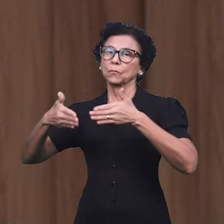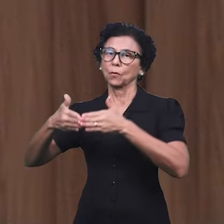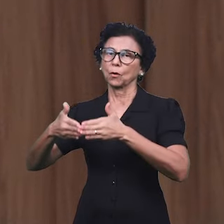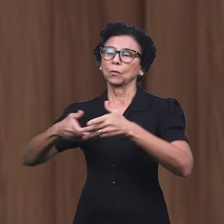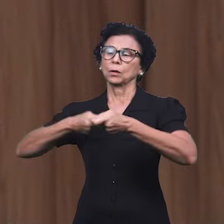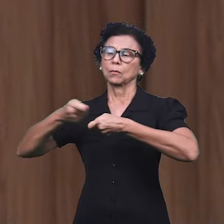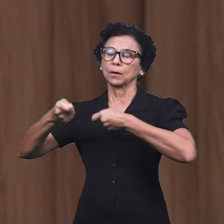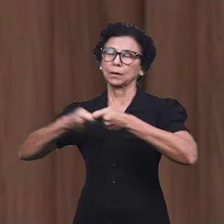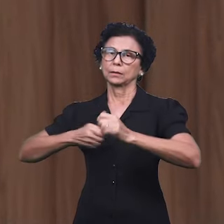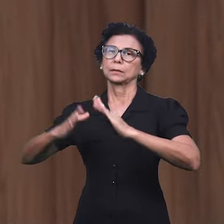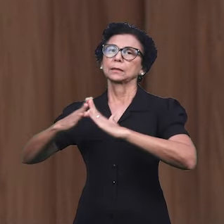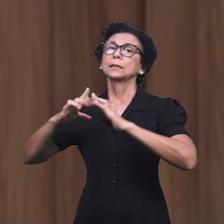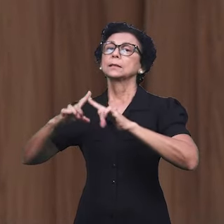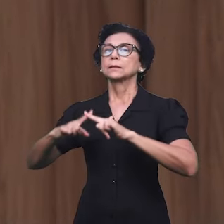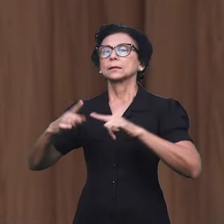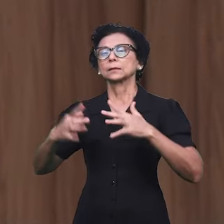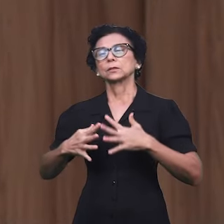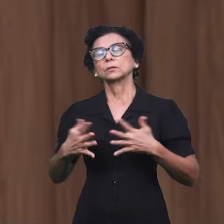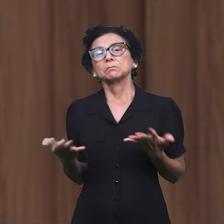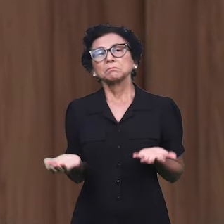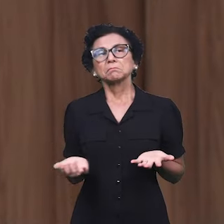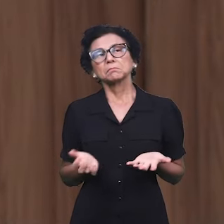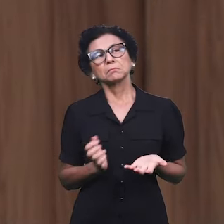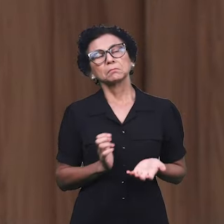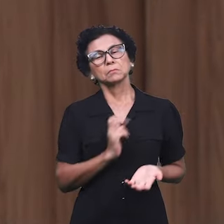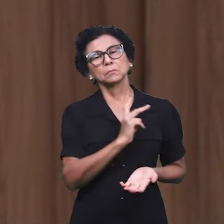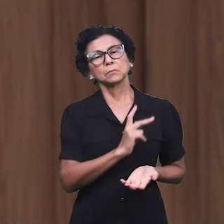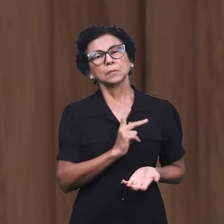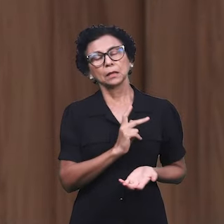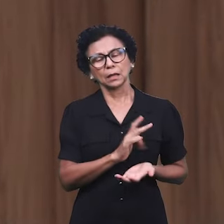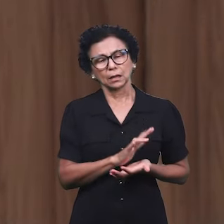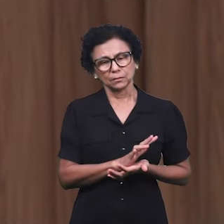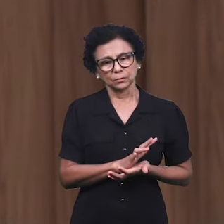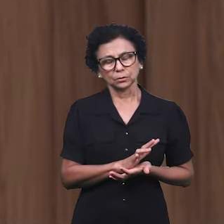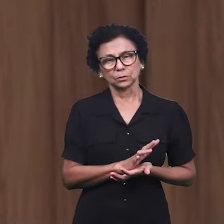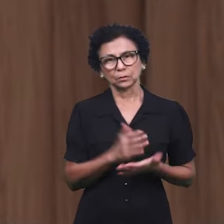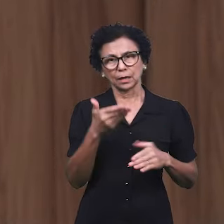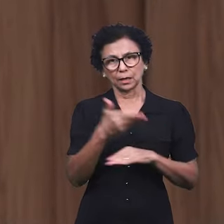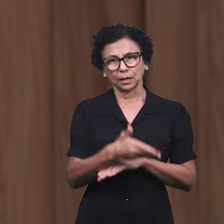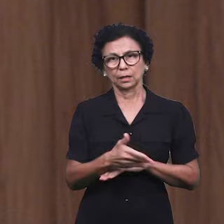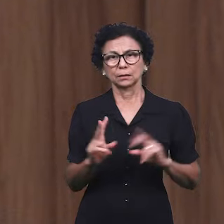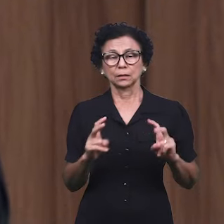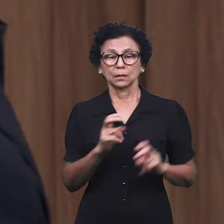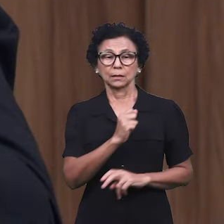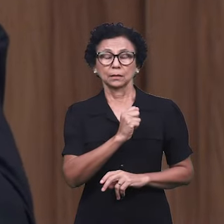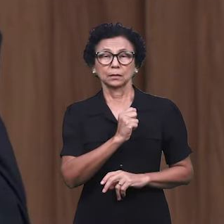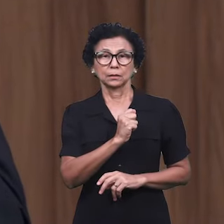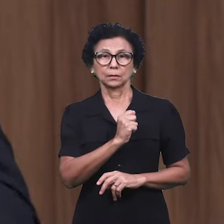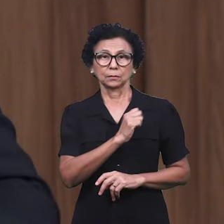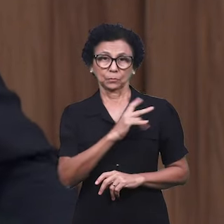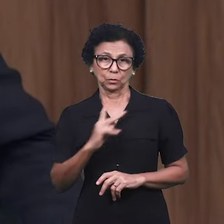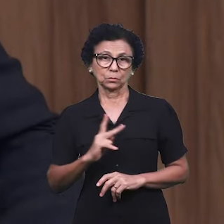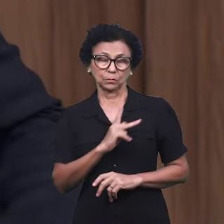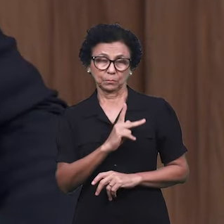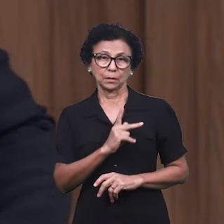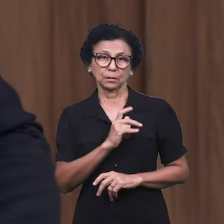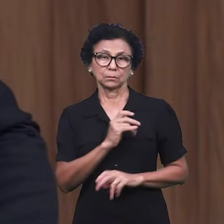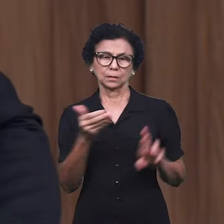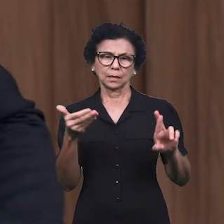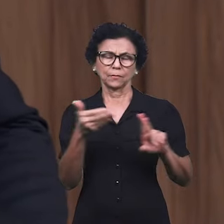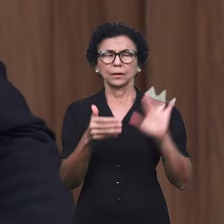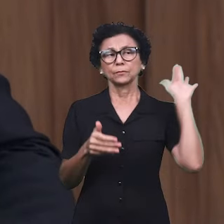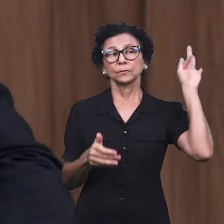igreja. Quando o apóstolo vai falar sobre filosofias, né? Vãs sutilezas, essa região aqui de